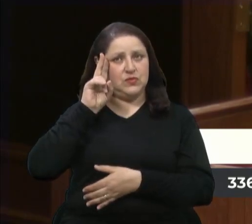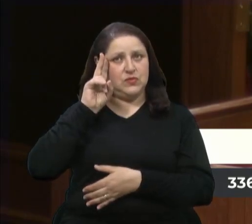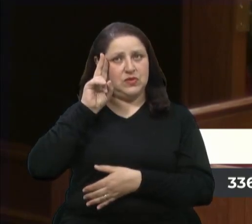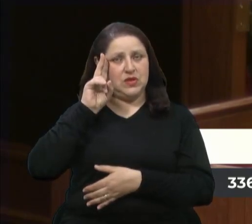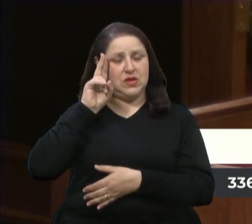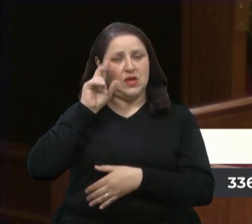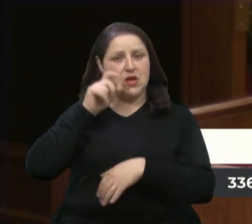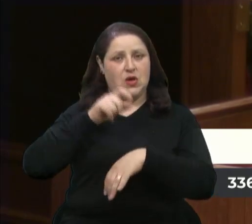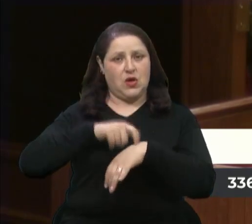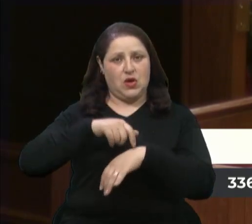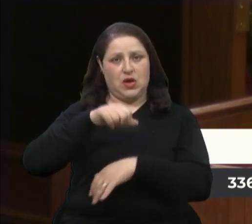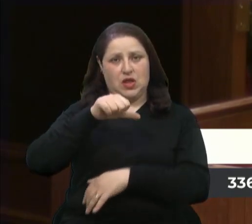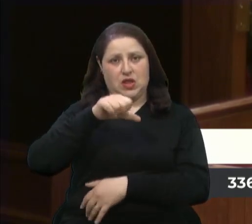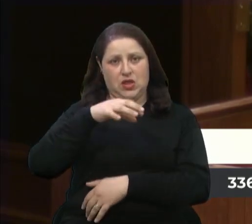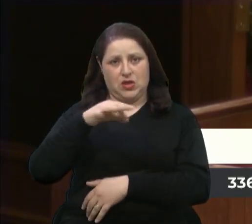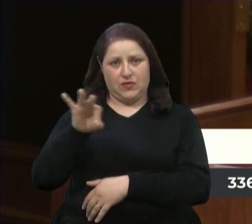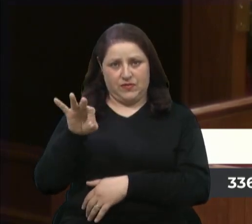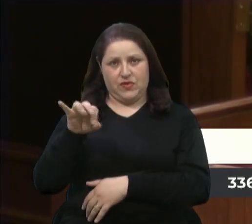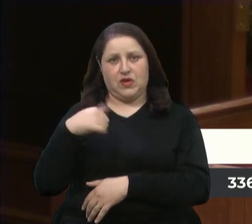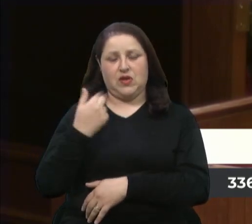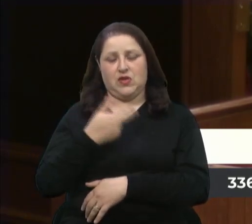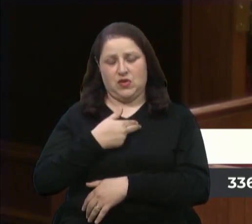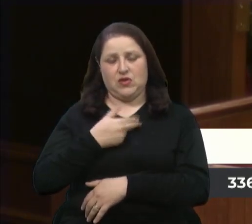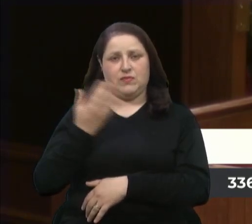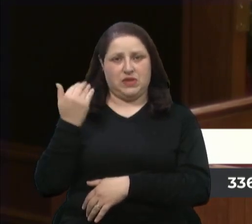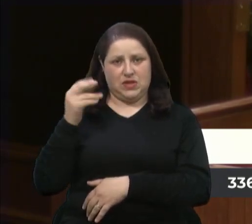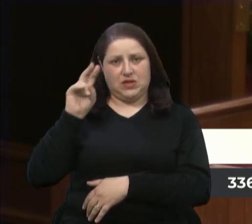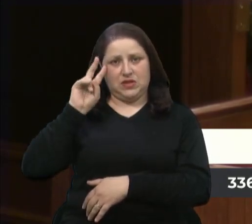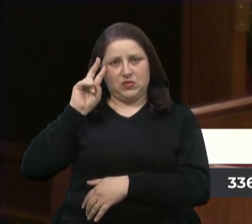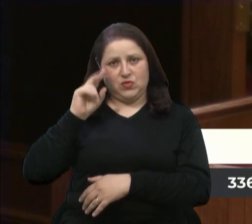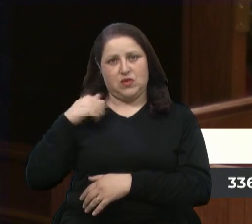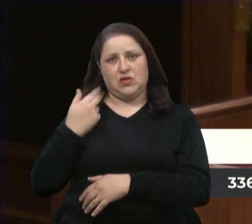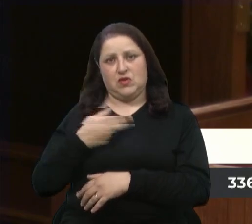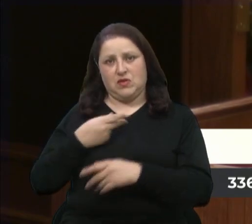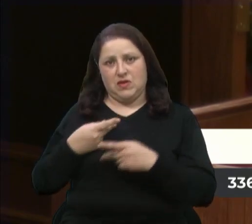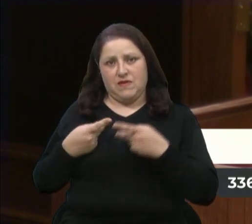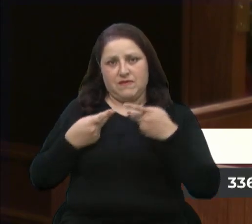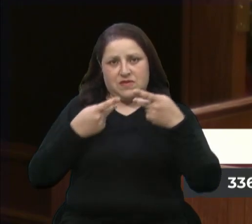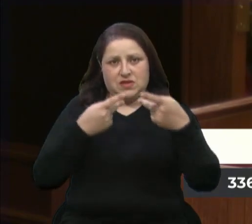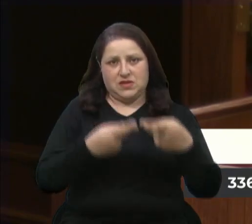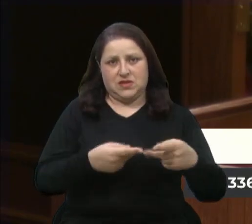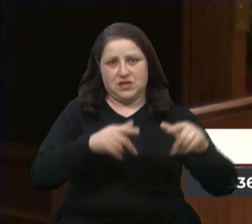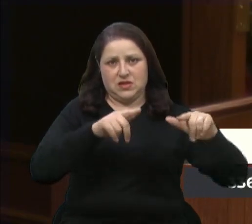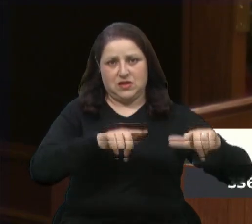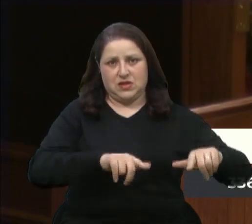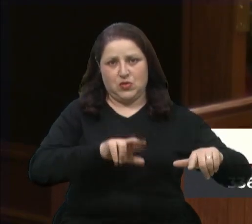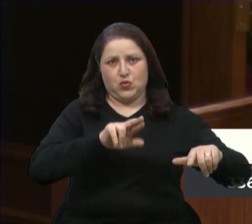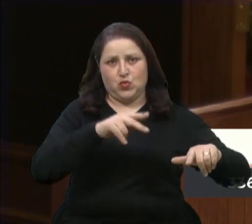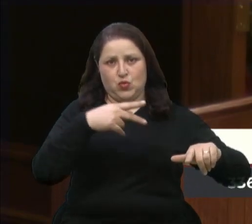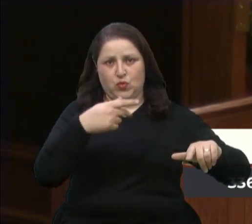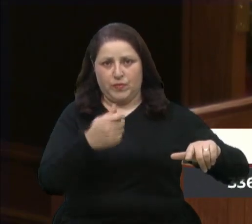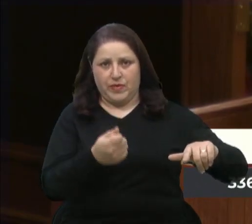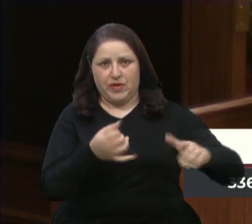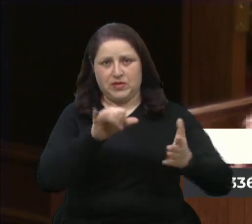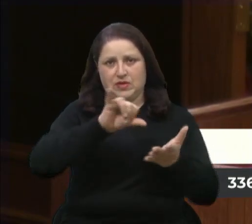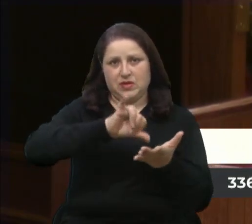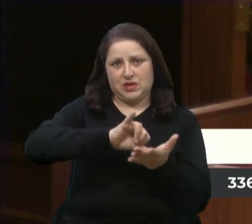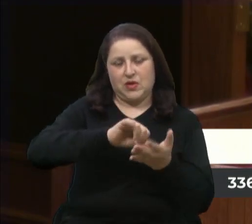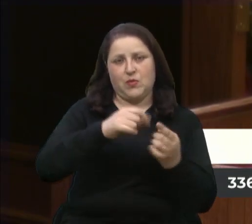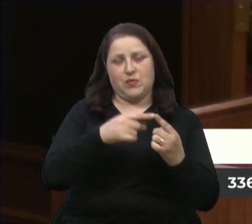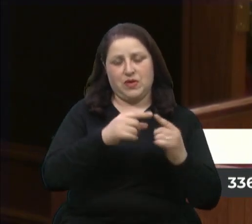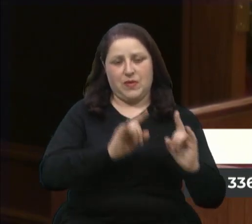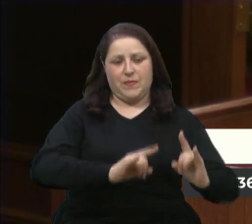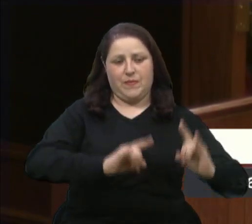às 9h da manhã, nós fomos até a UPA Central, que fica em cima